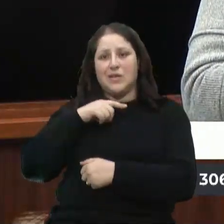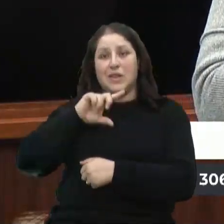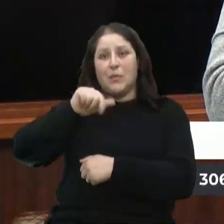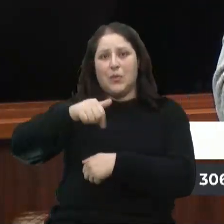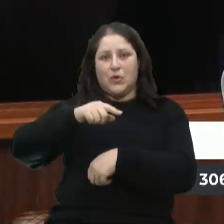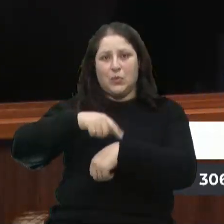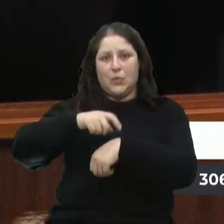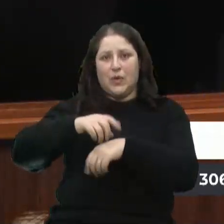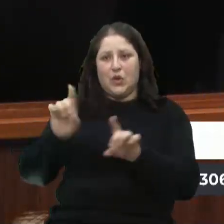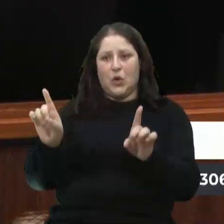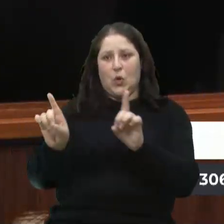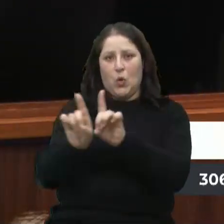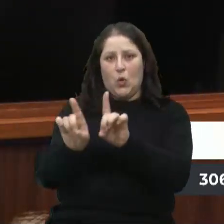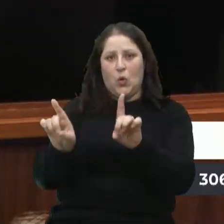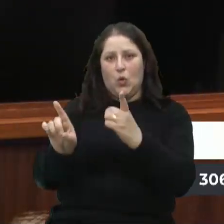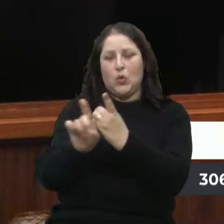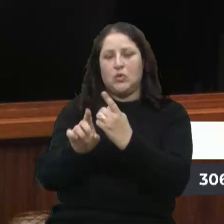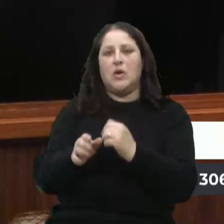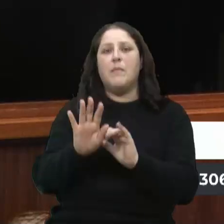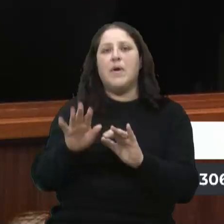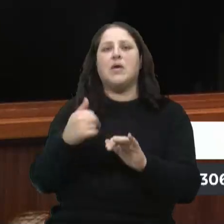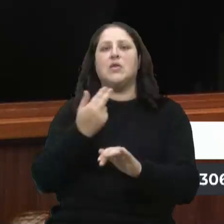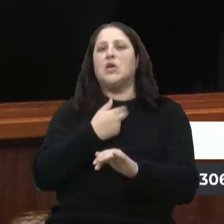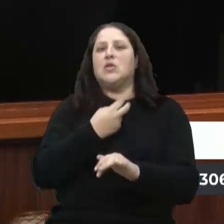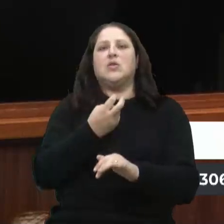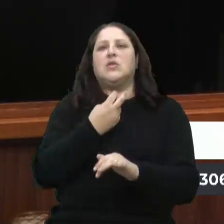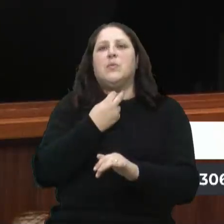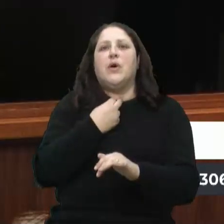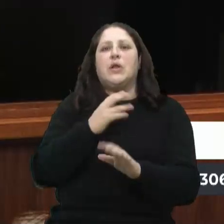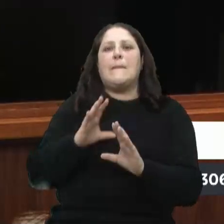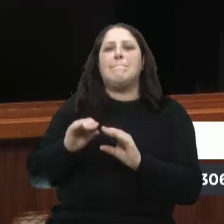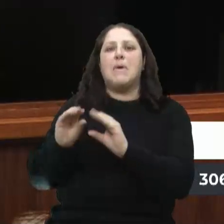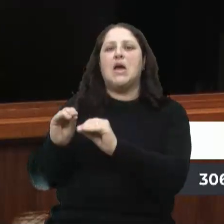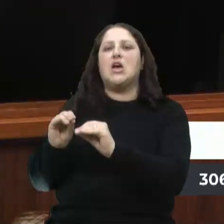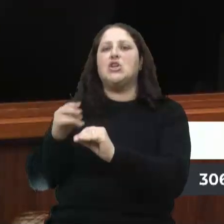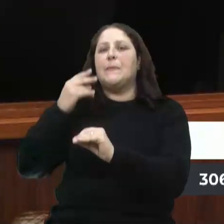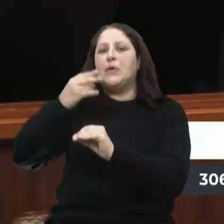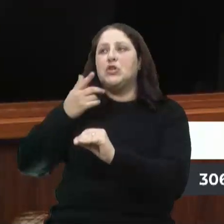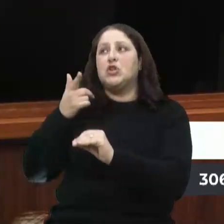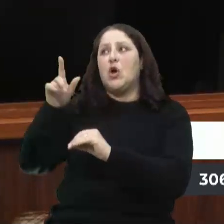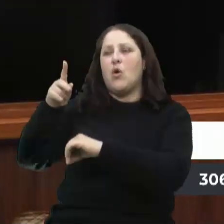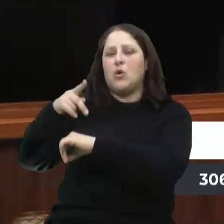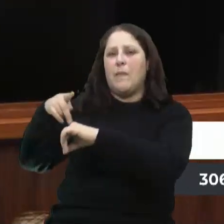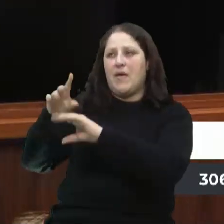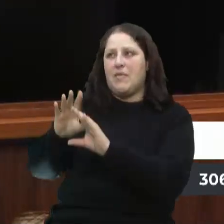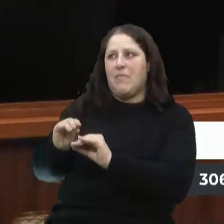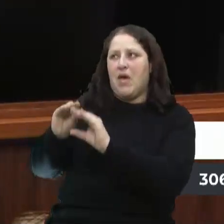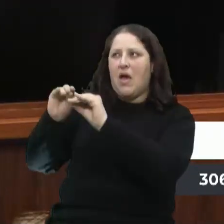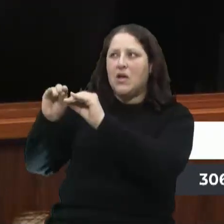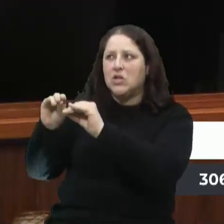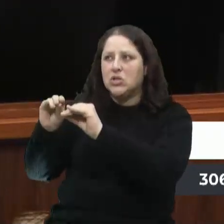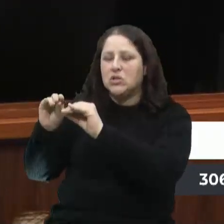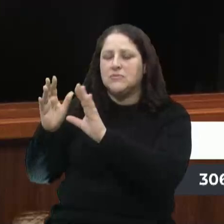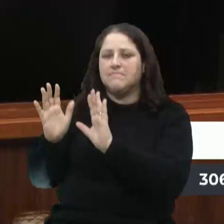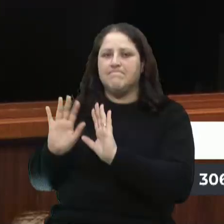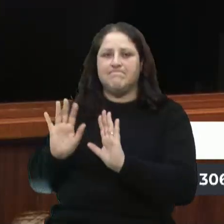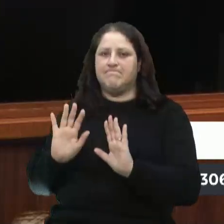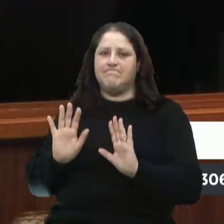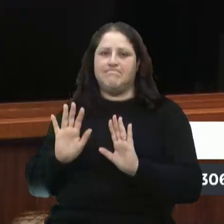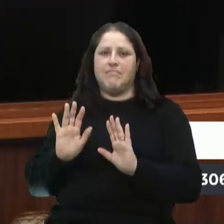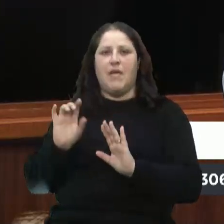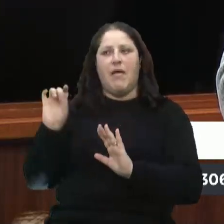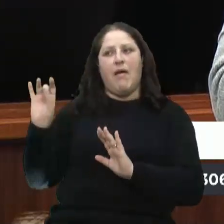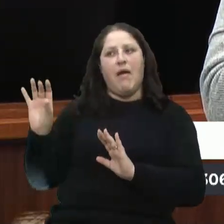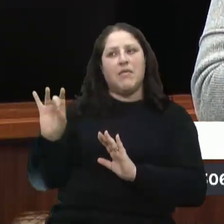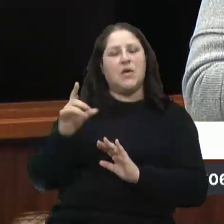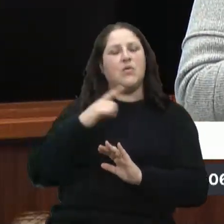a gente não tem que fazer é se meter na política dos demais países eu acho que que cada um